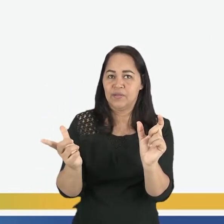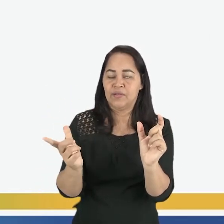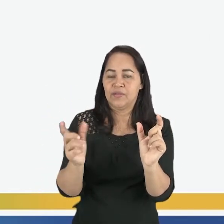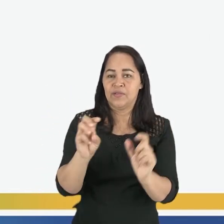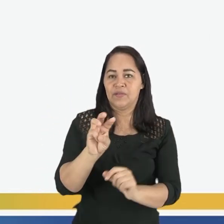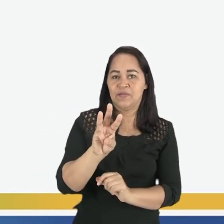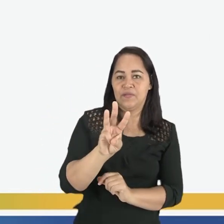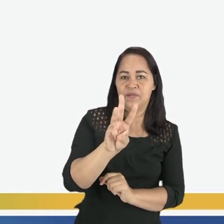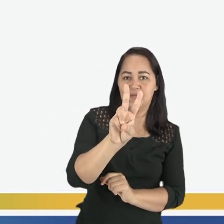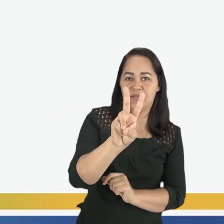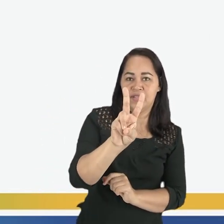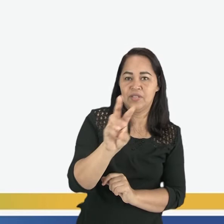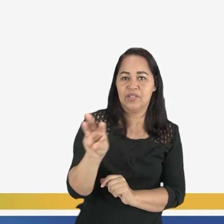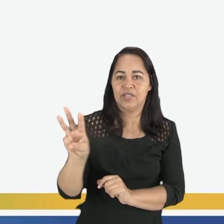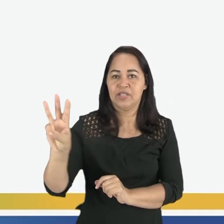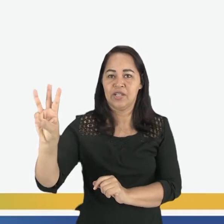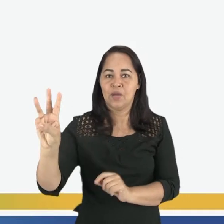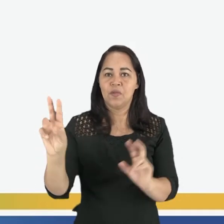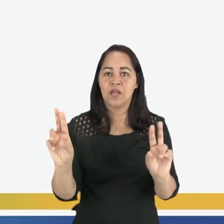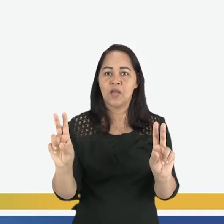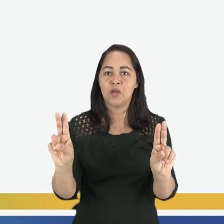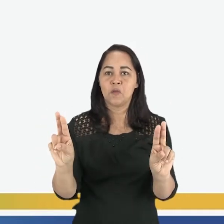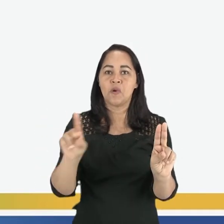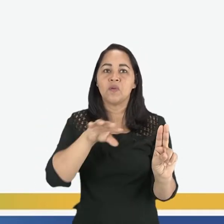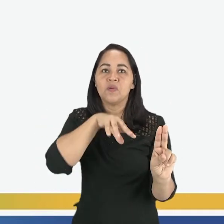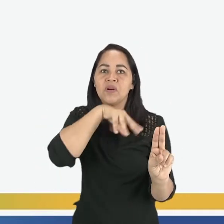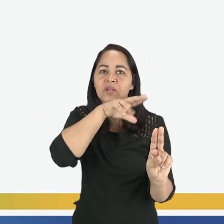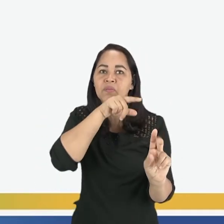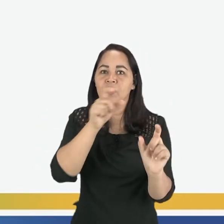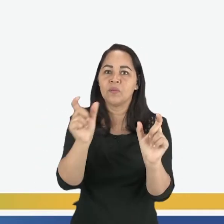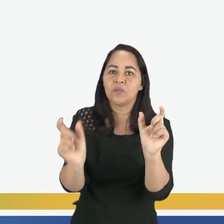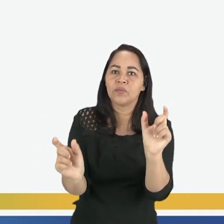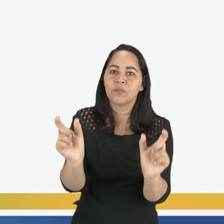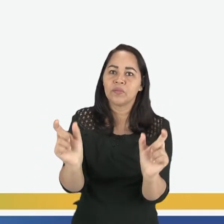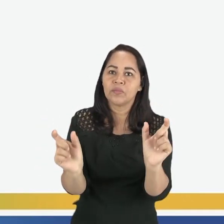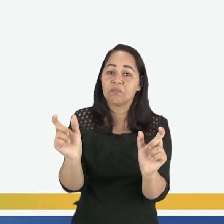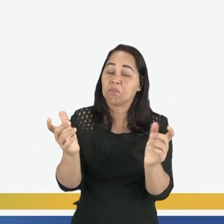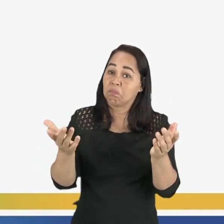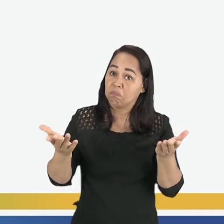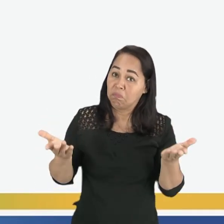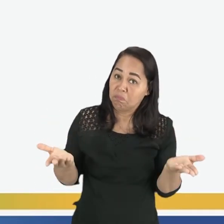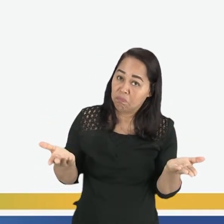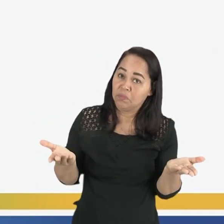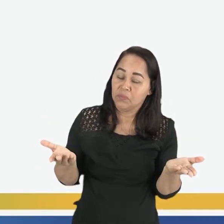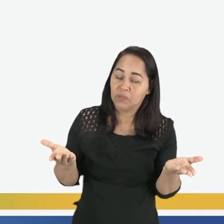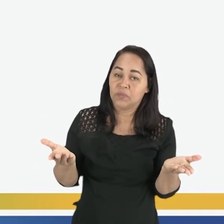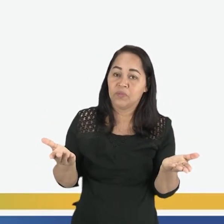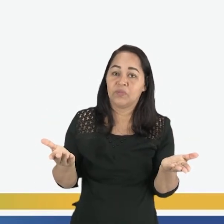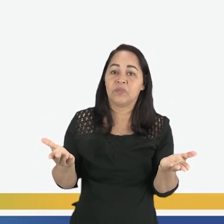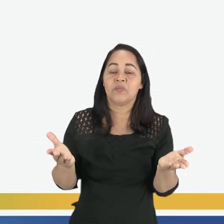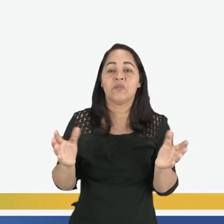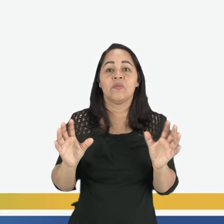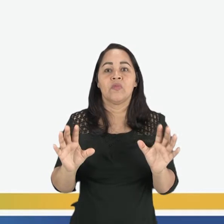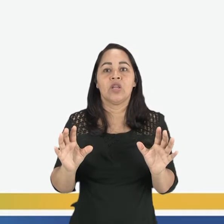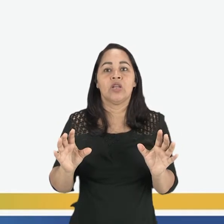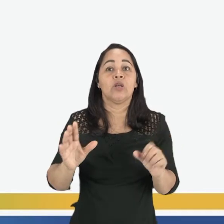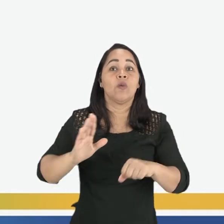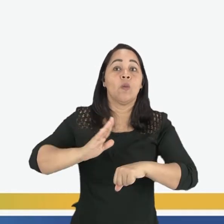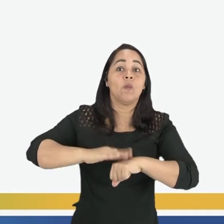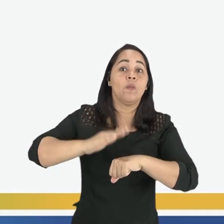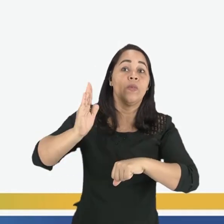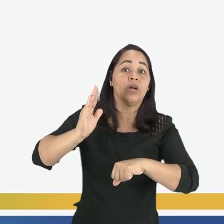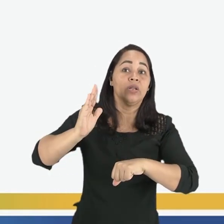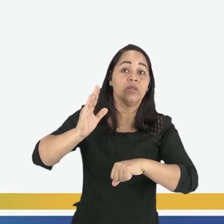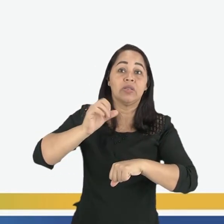V, né? Então, olha aí, ó, ele já tinha uma lógica. O hieróglifo constitui o sistema de escrita mais